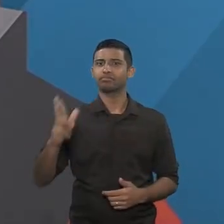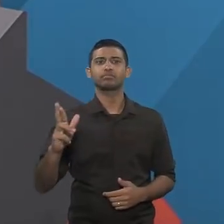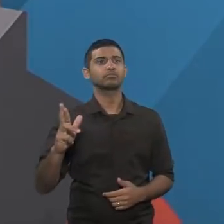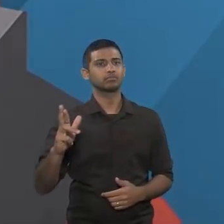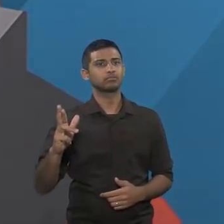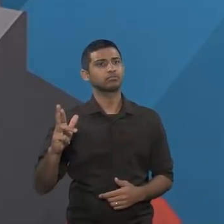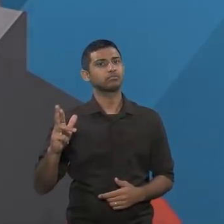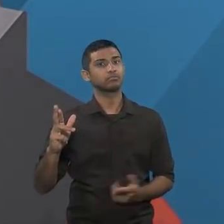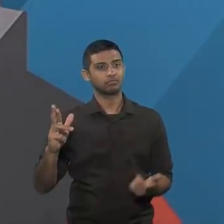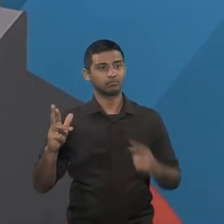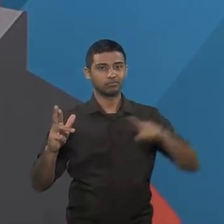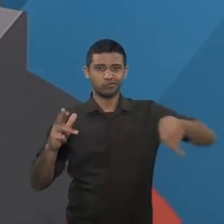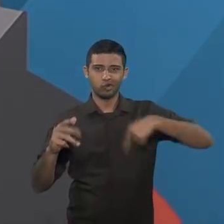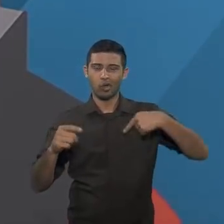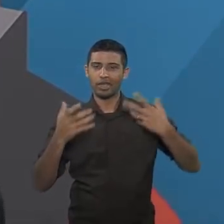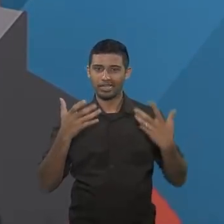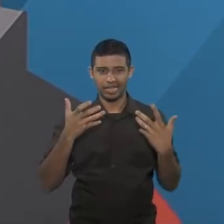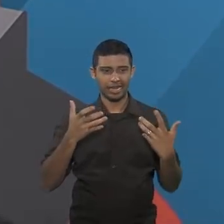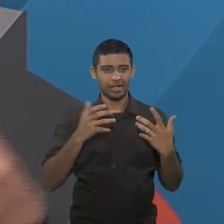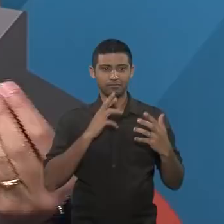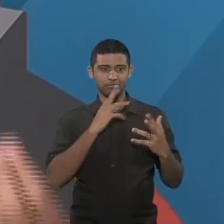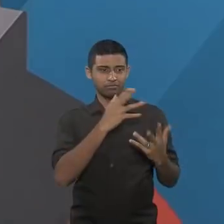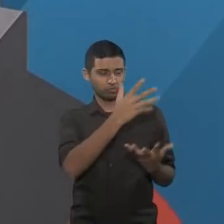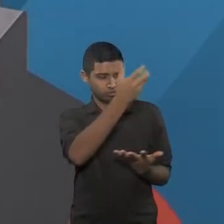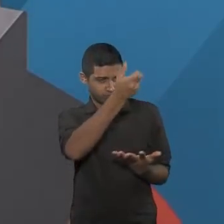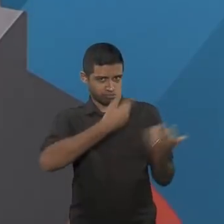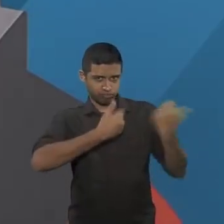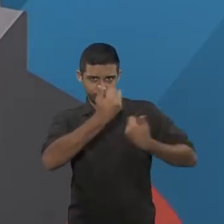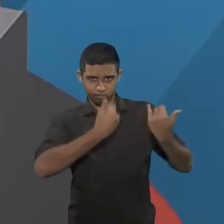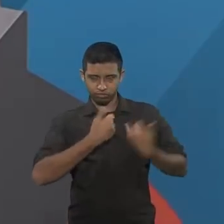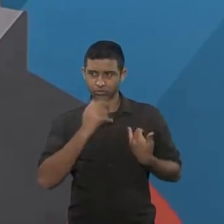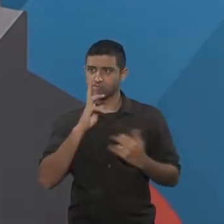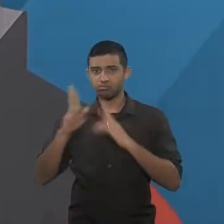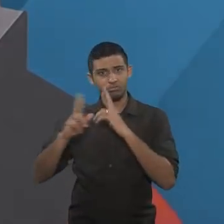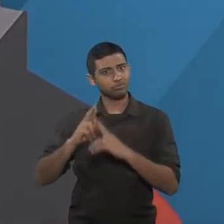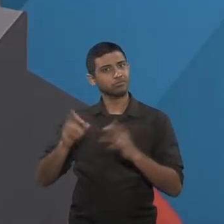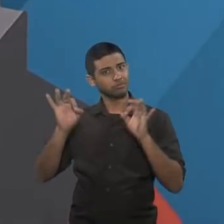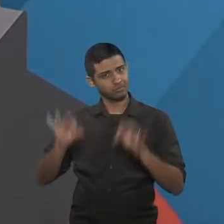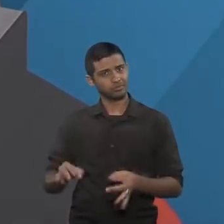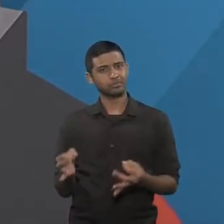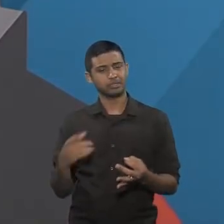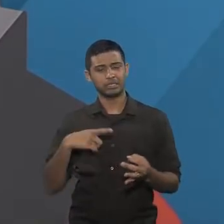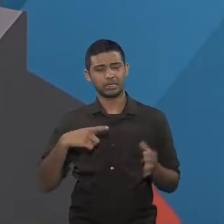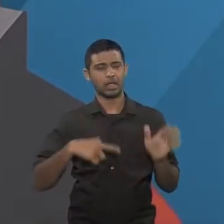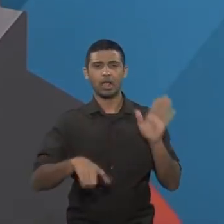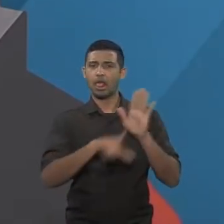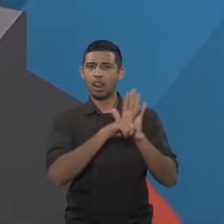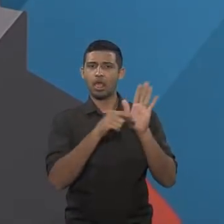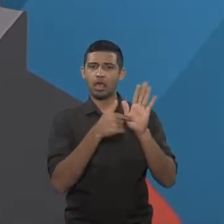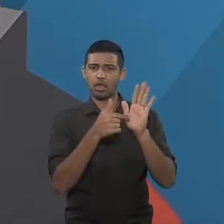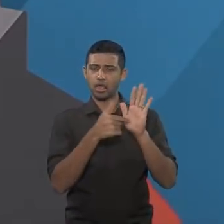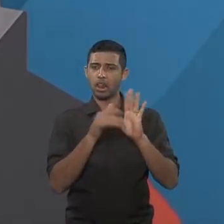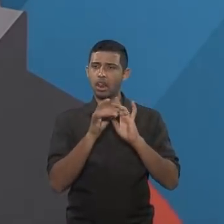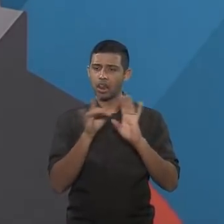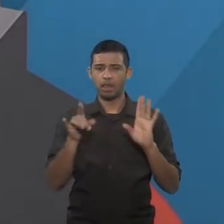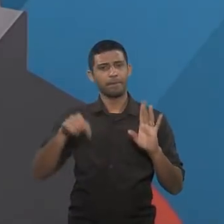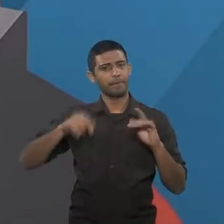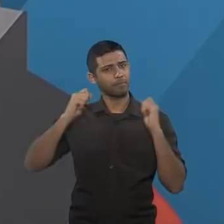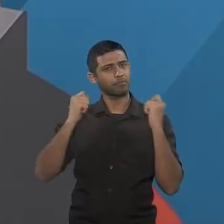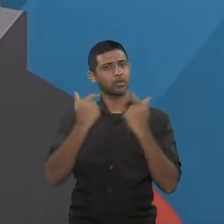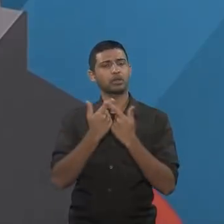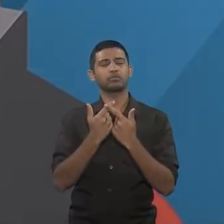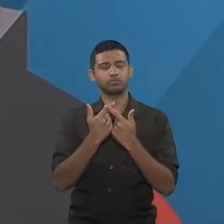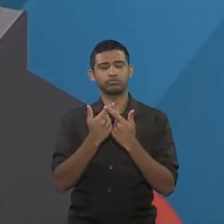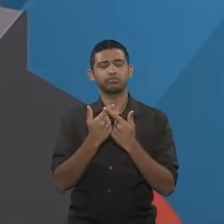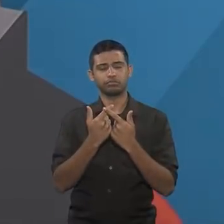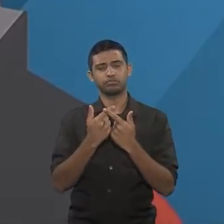E nós queremos ter essas respostas para dar. Já existe uma lei autorizativa nesta